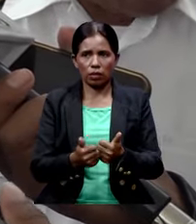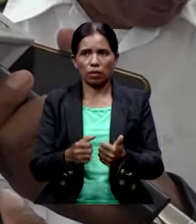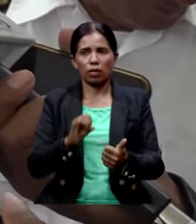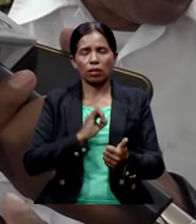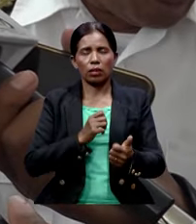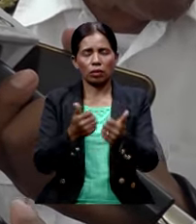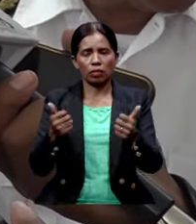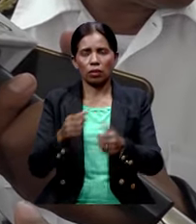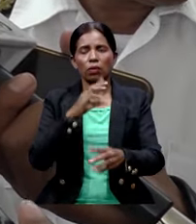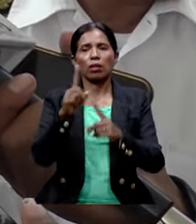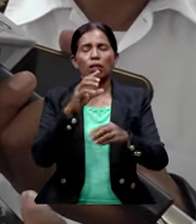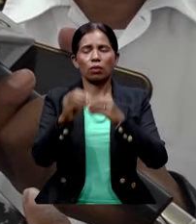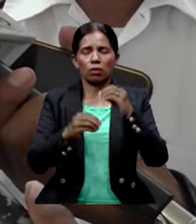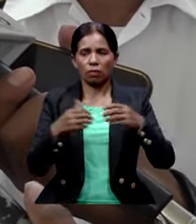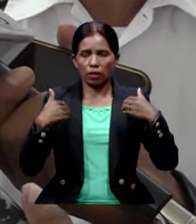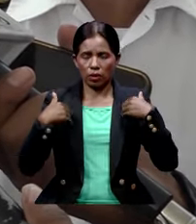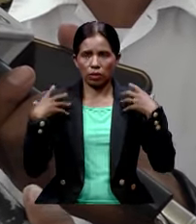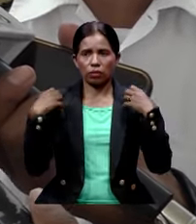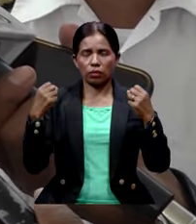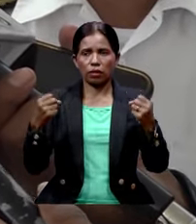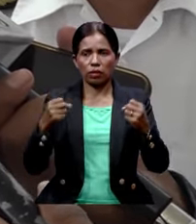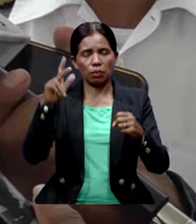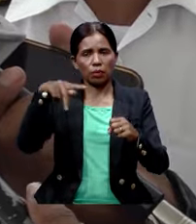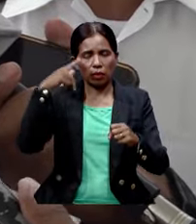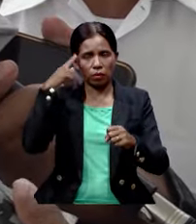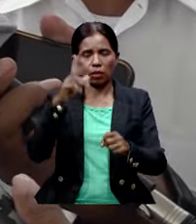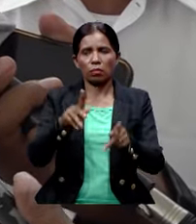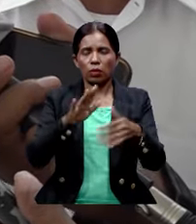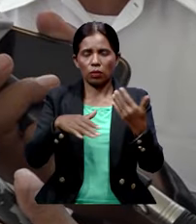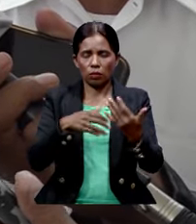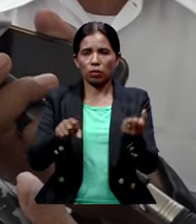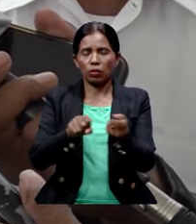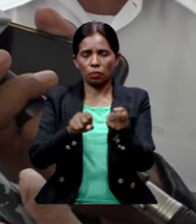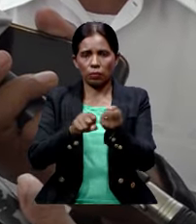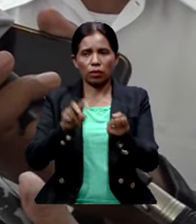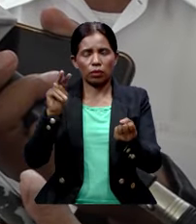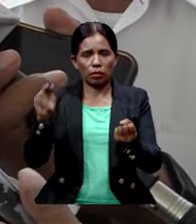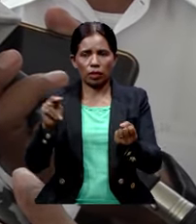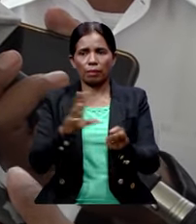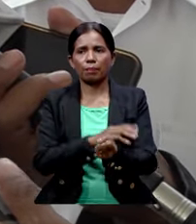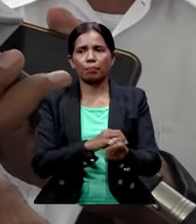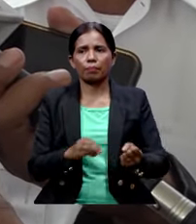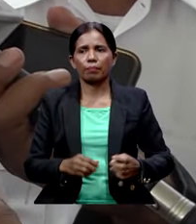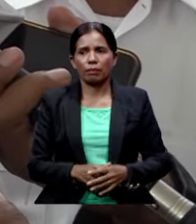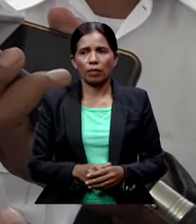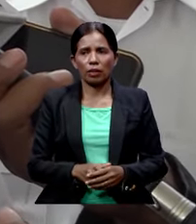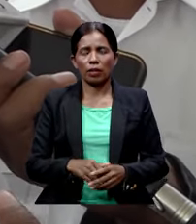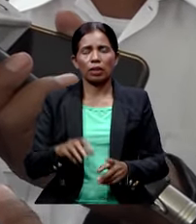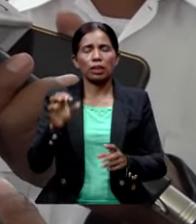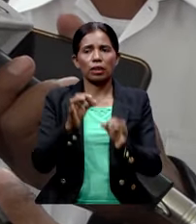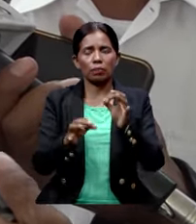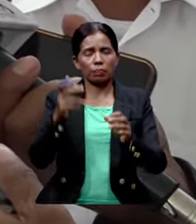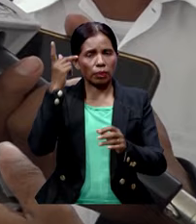Autoridade significa que nia e a força. Força política é motor de apoio nia. Portanto, se primeiro-ministro